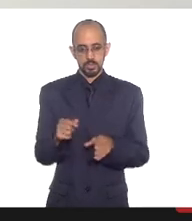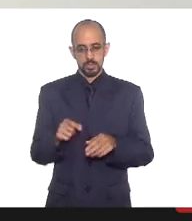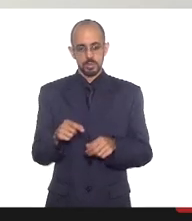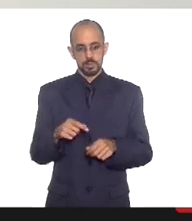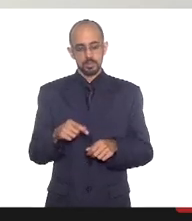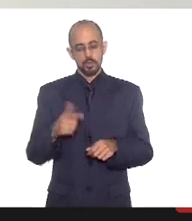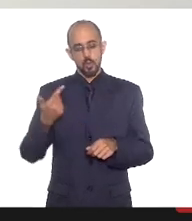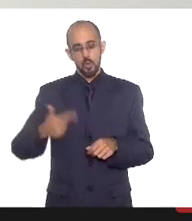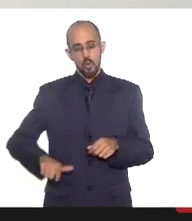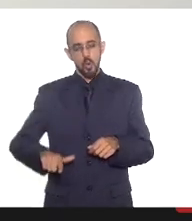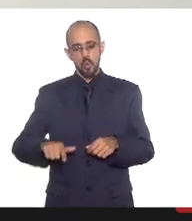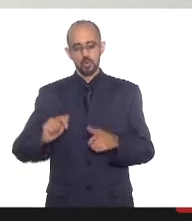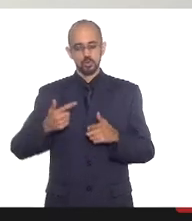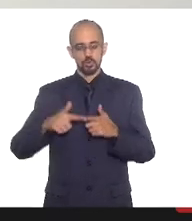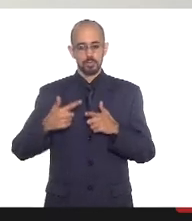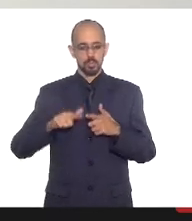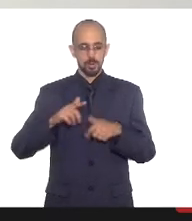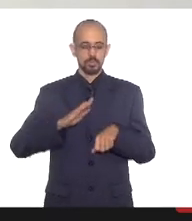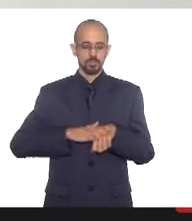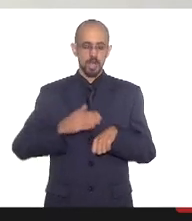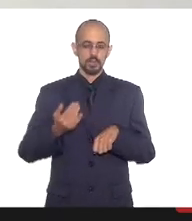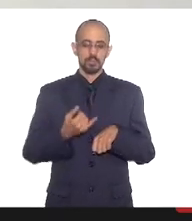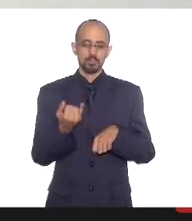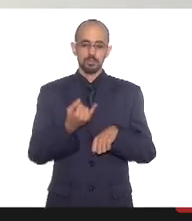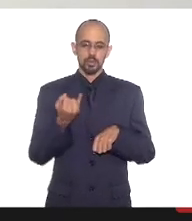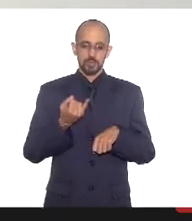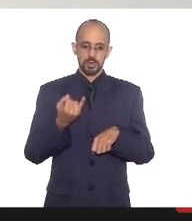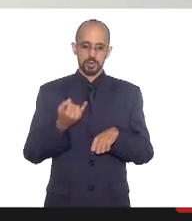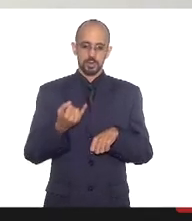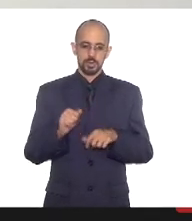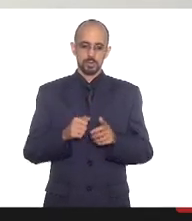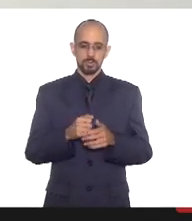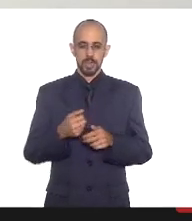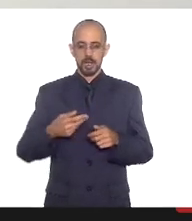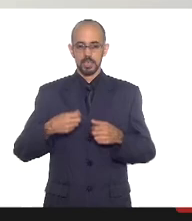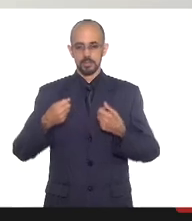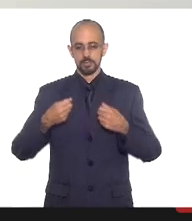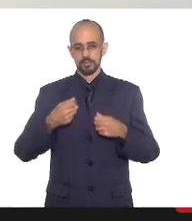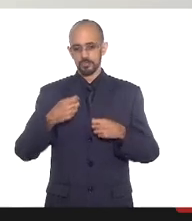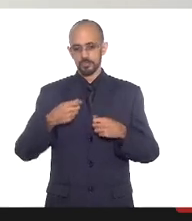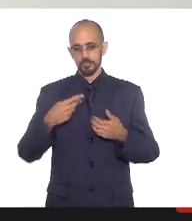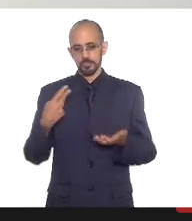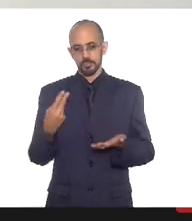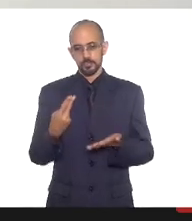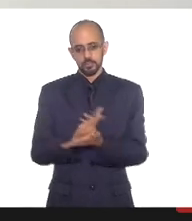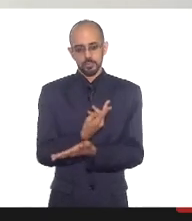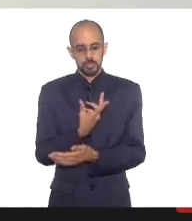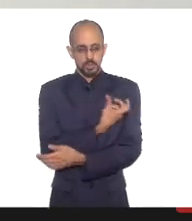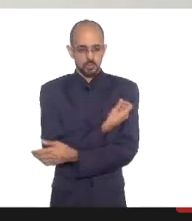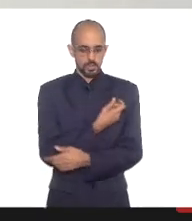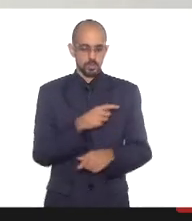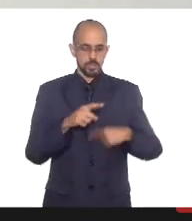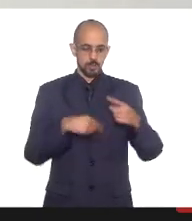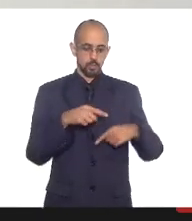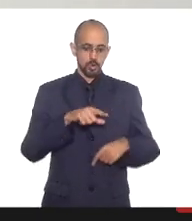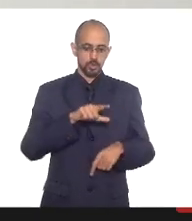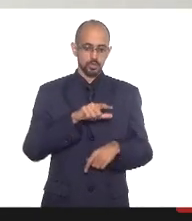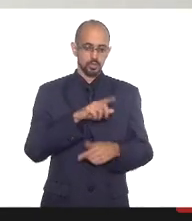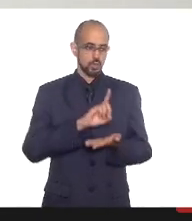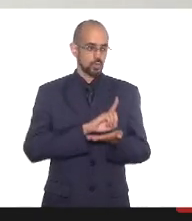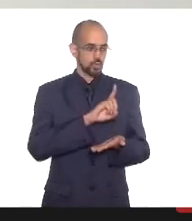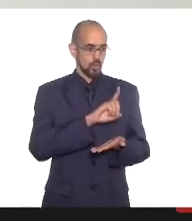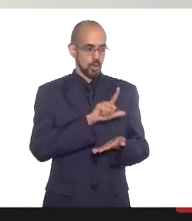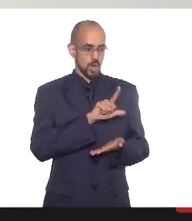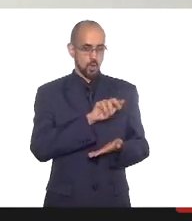adversas muito mais importantes para terem sido colocados na frente do cinema o jogo dark vai falar em seguida